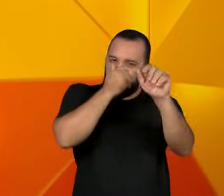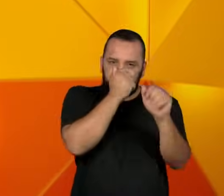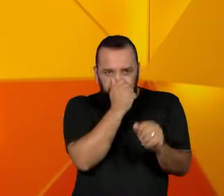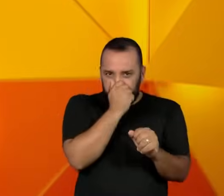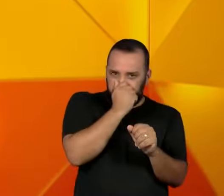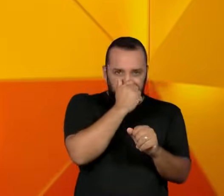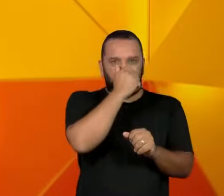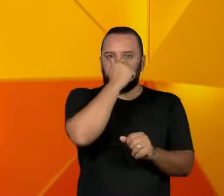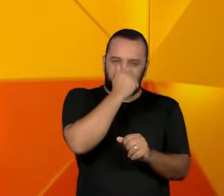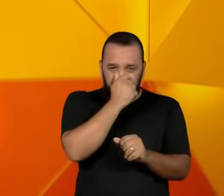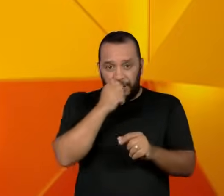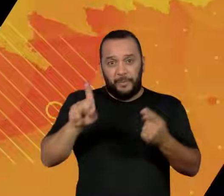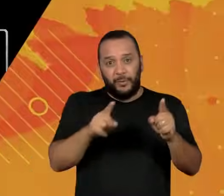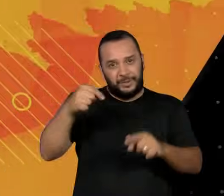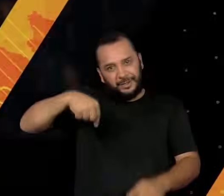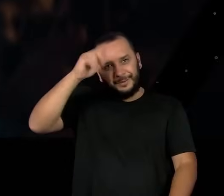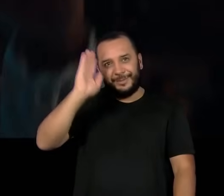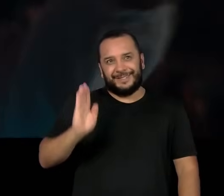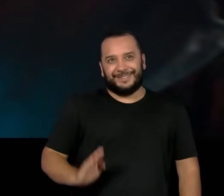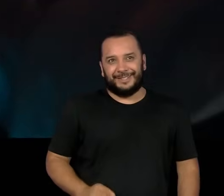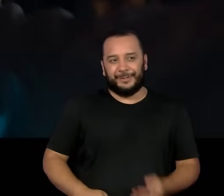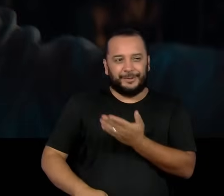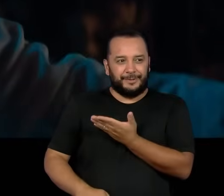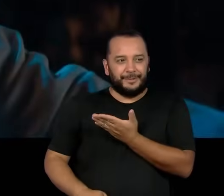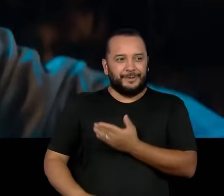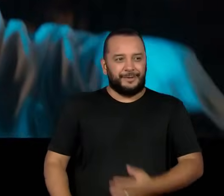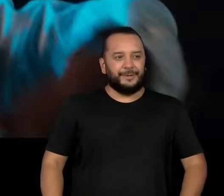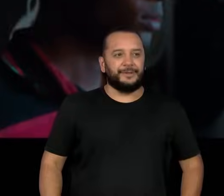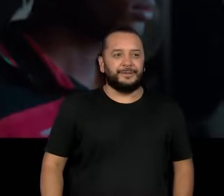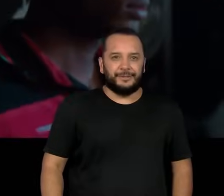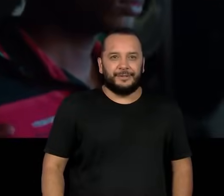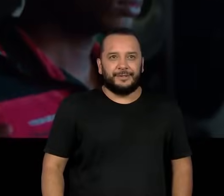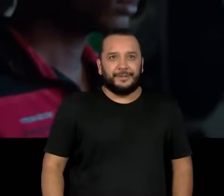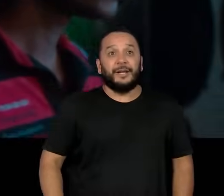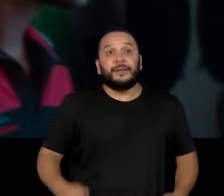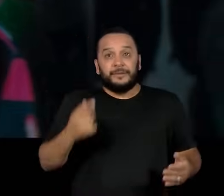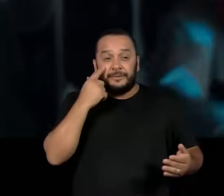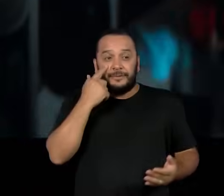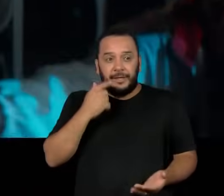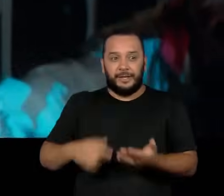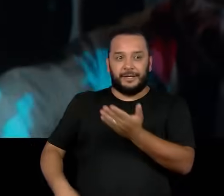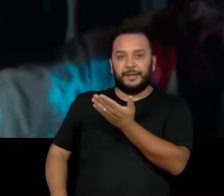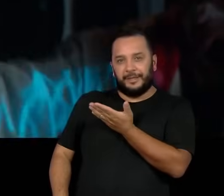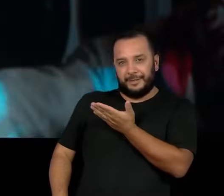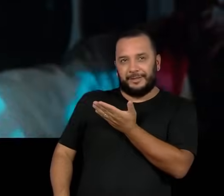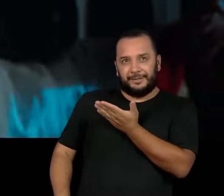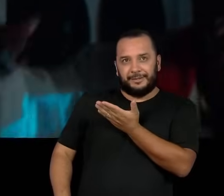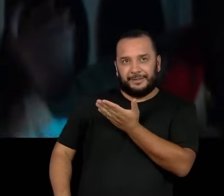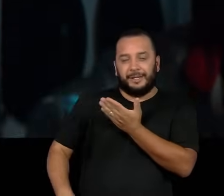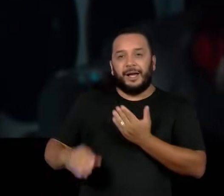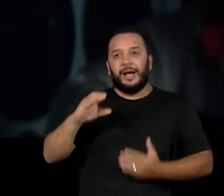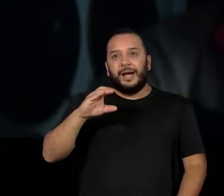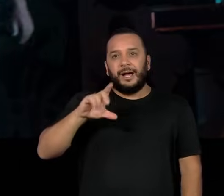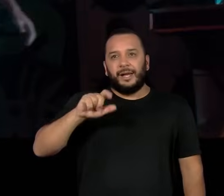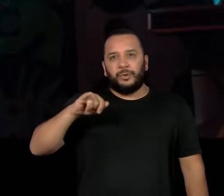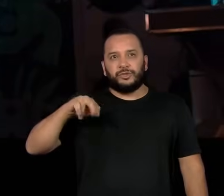música brasileira. Então, com vocês, Claudinho e Buchecha!